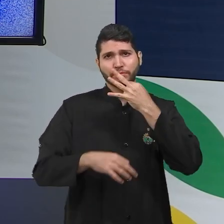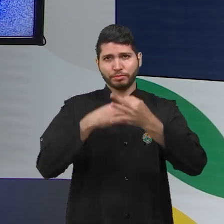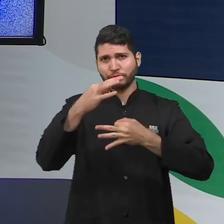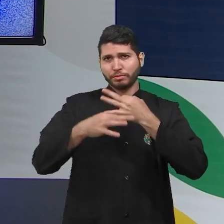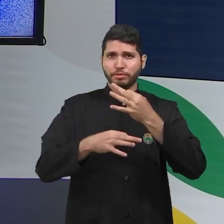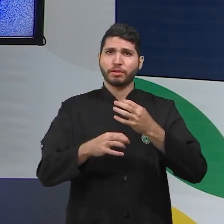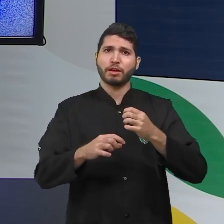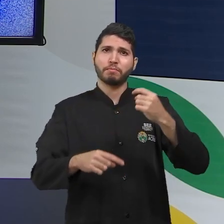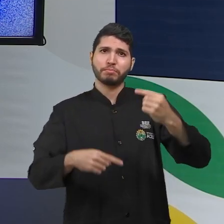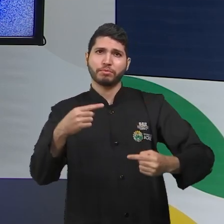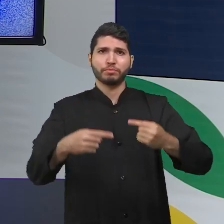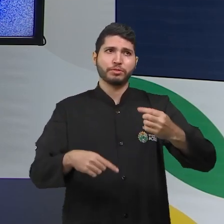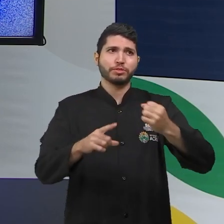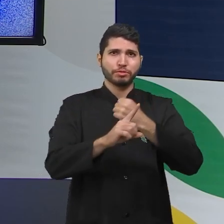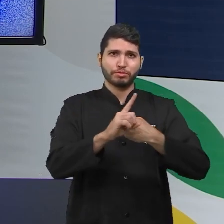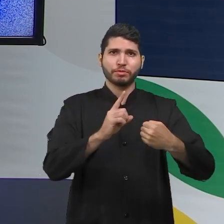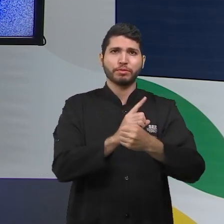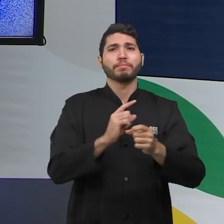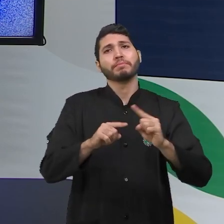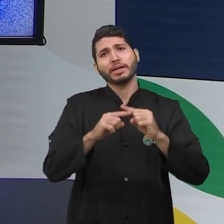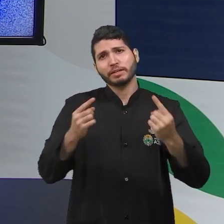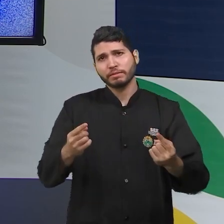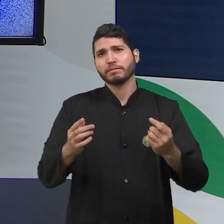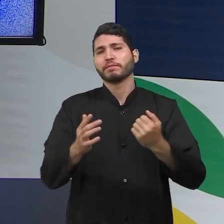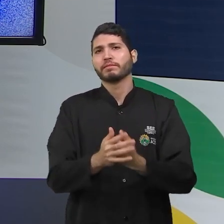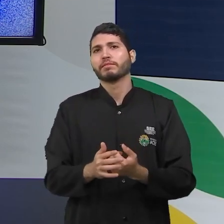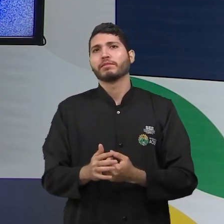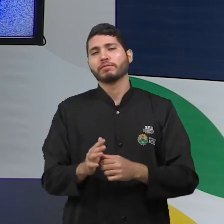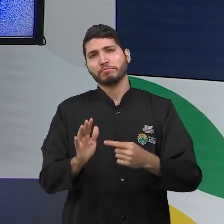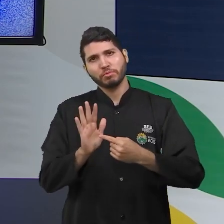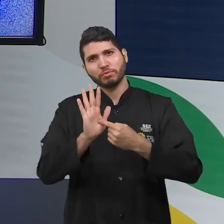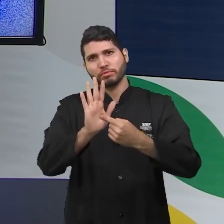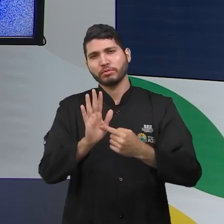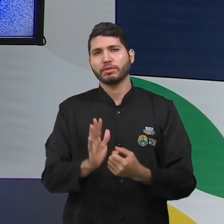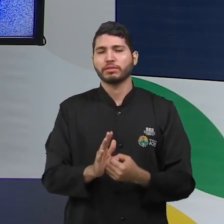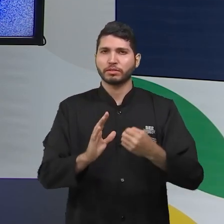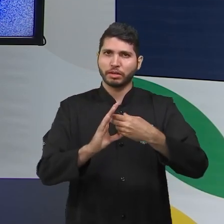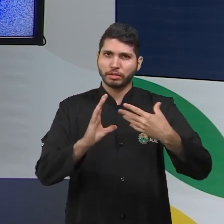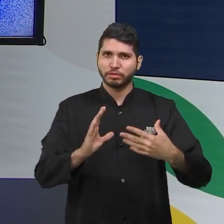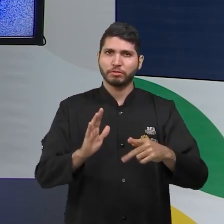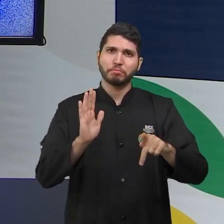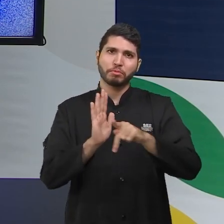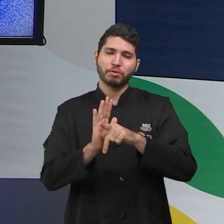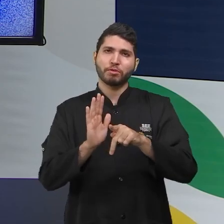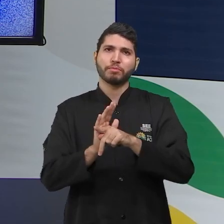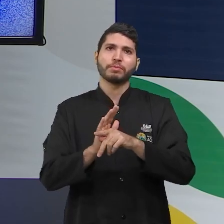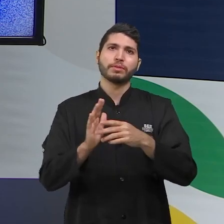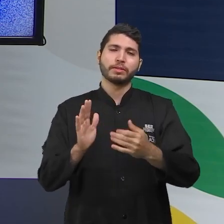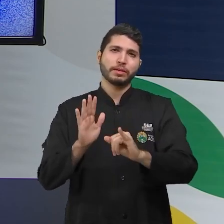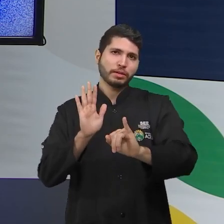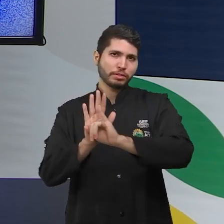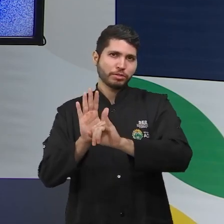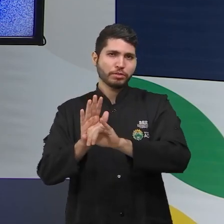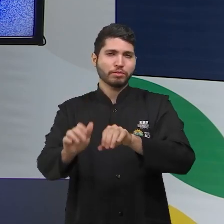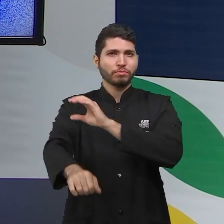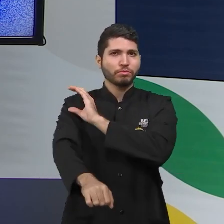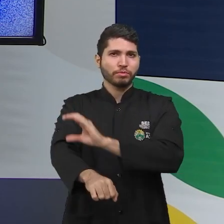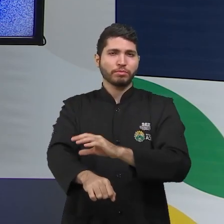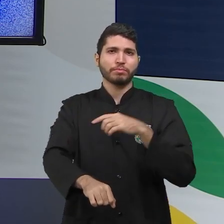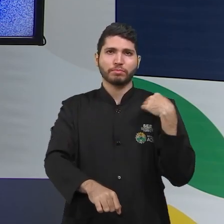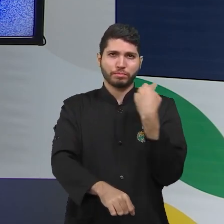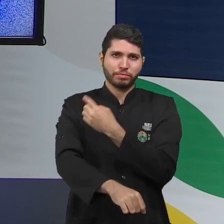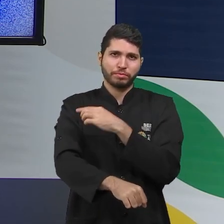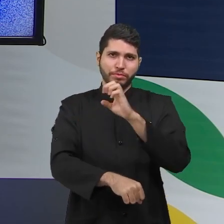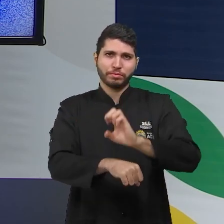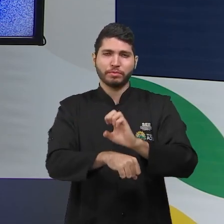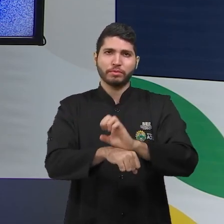retrata a identidade do povo de onde ele é produzido. Aqui na nossa cidade, por exemplo, Rio Branco,